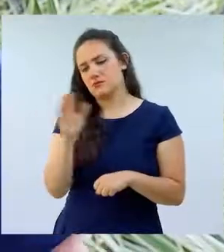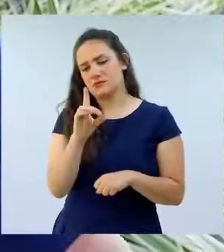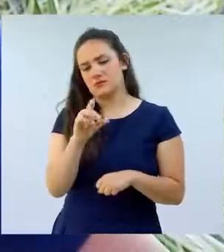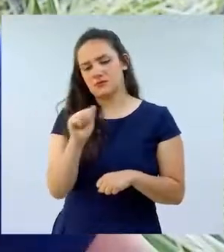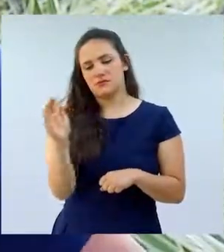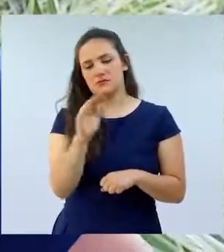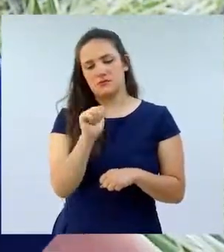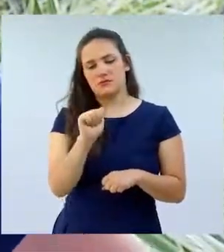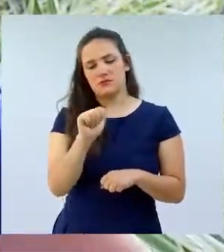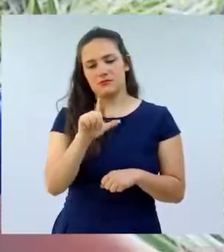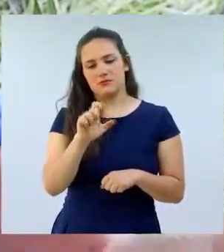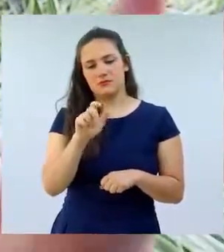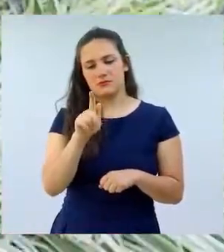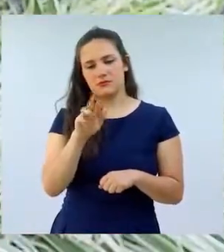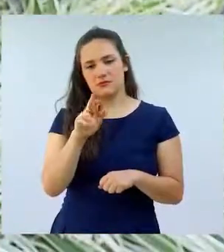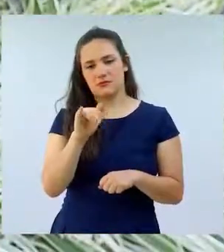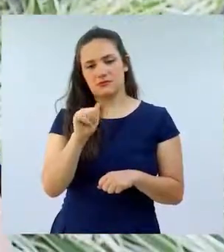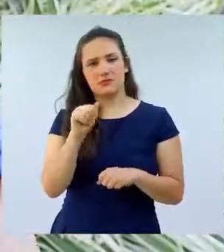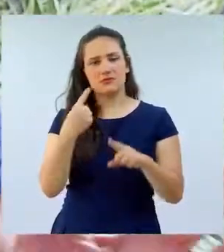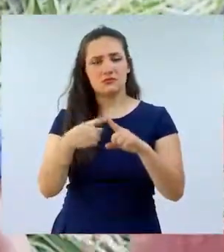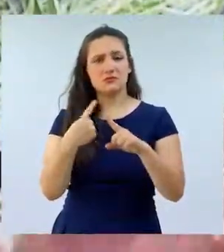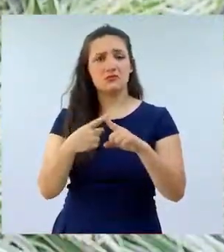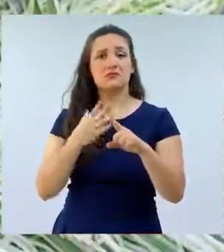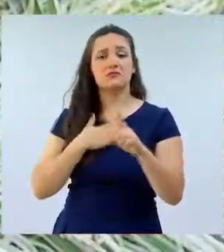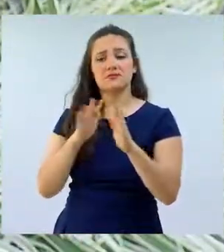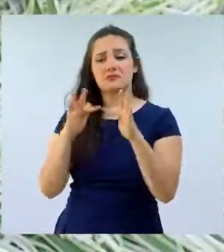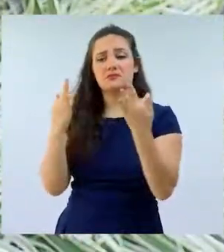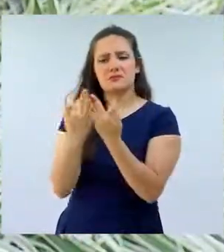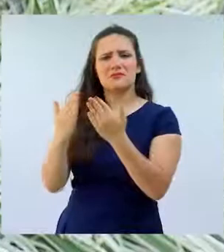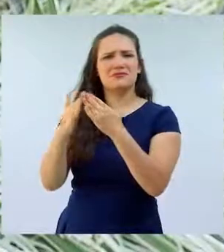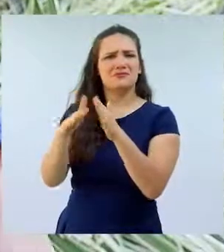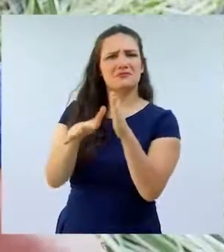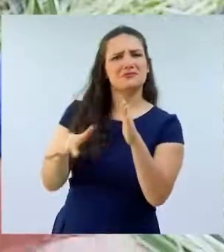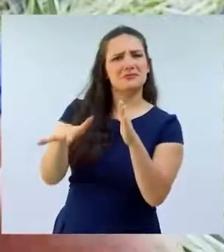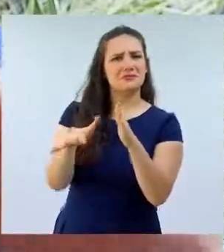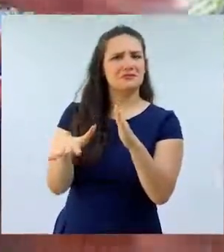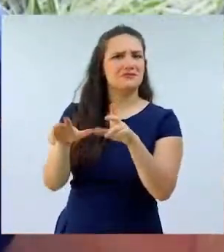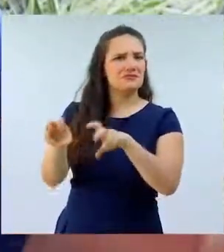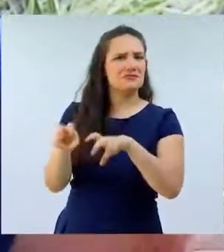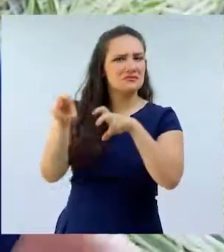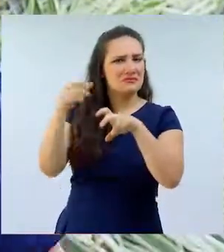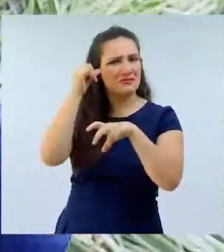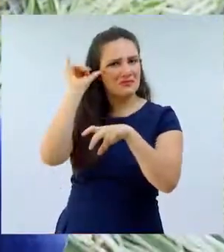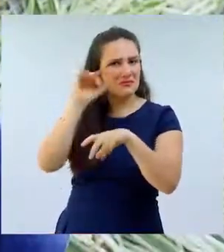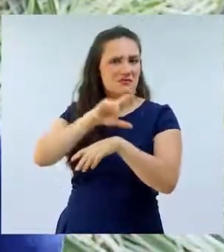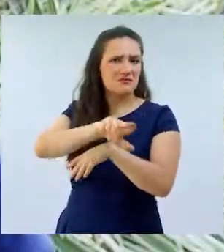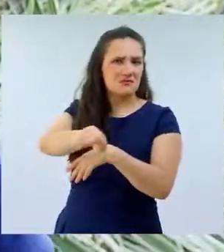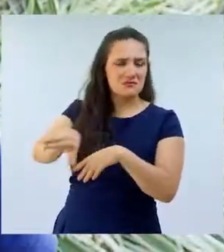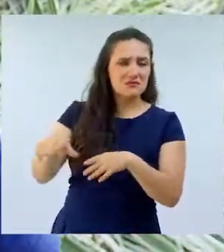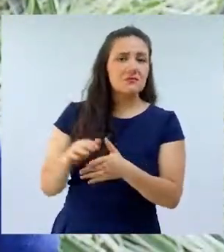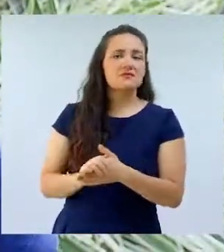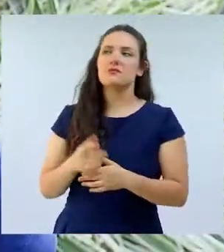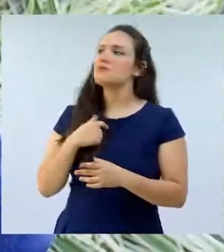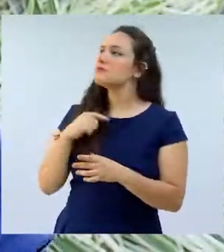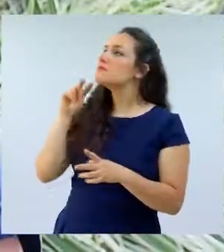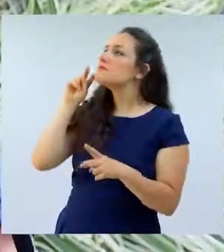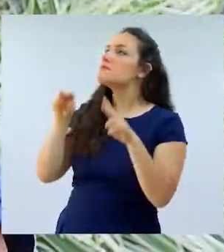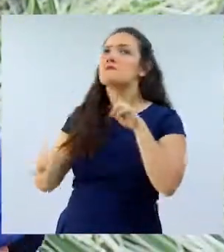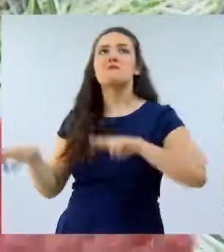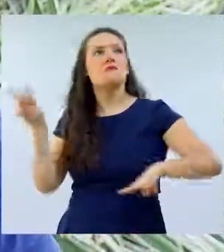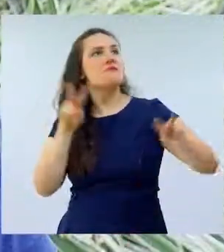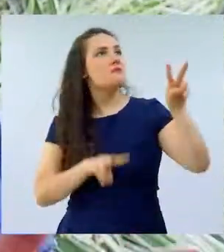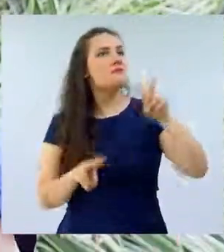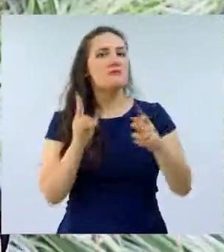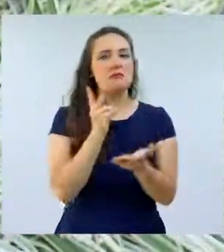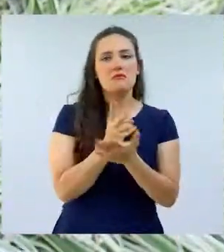era criança, por causa que uma parte da família ia muito, tem a área na região, né? Então eu convivi muito. Então